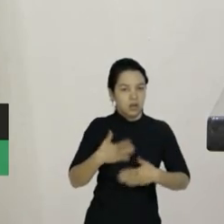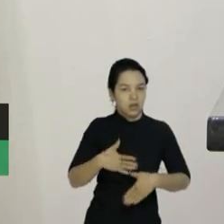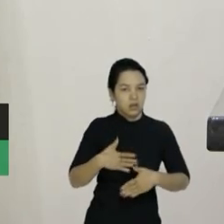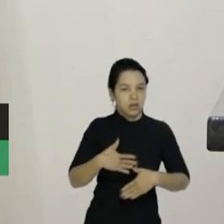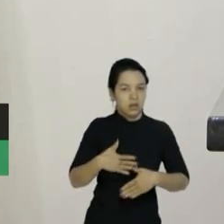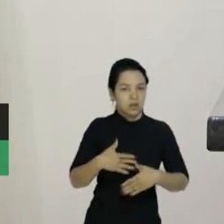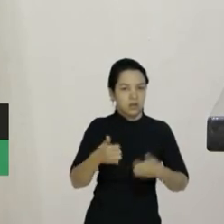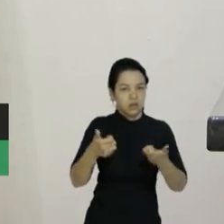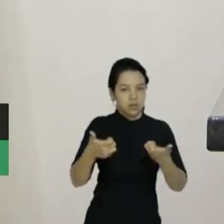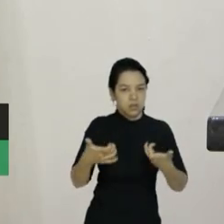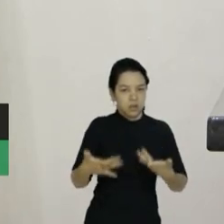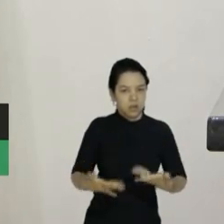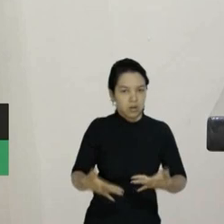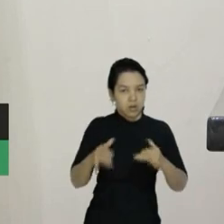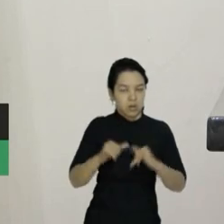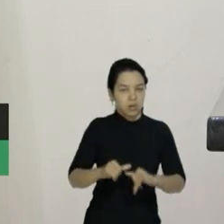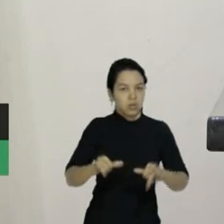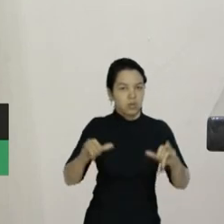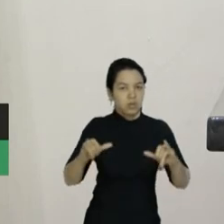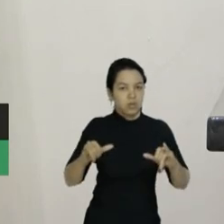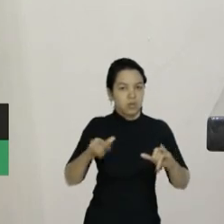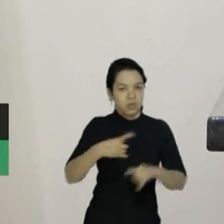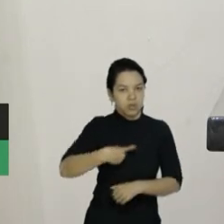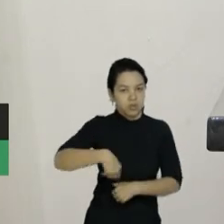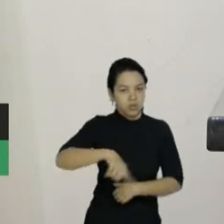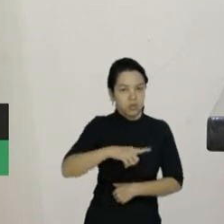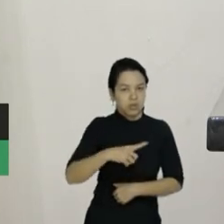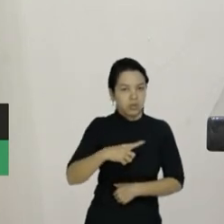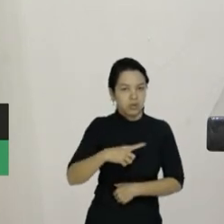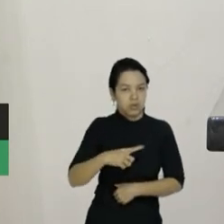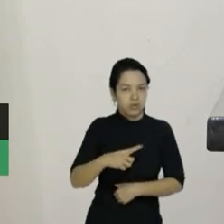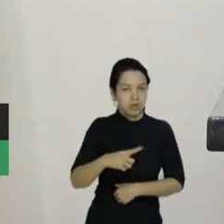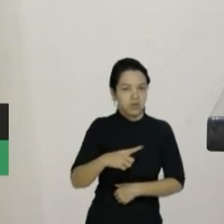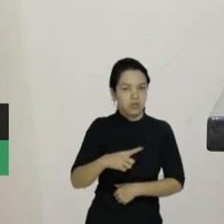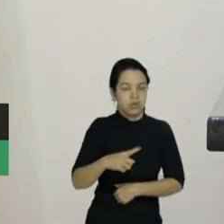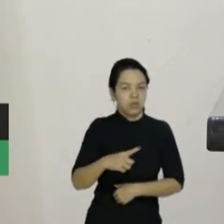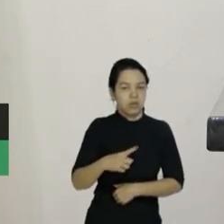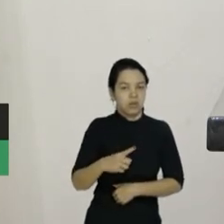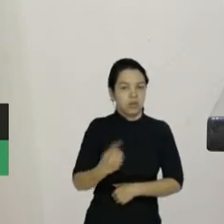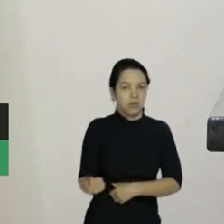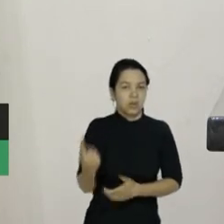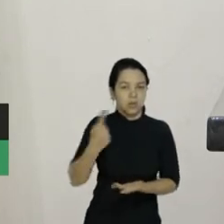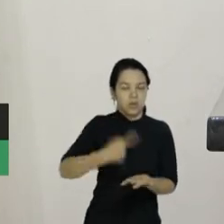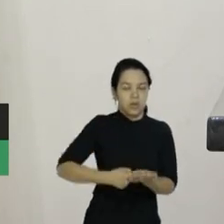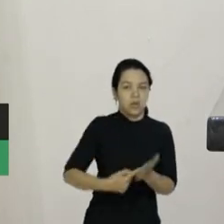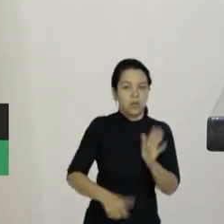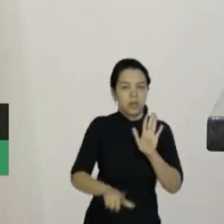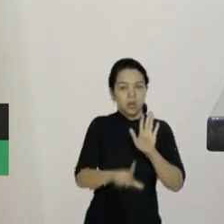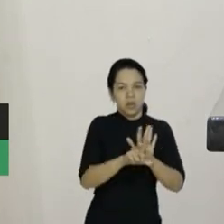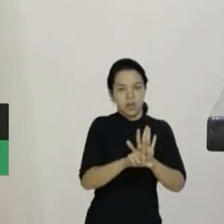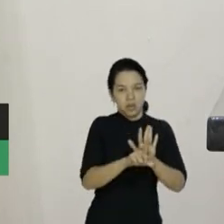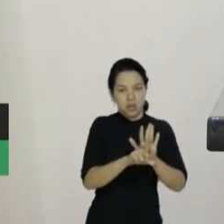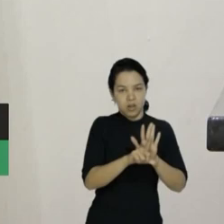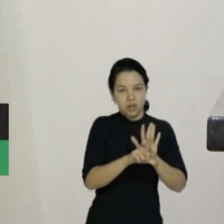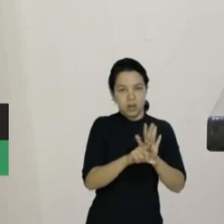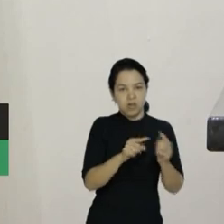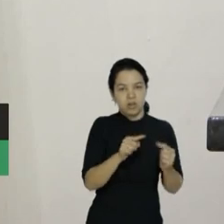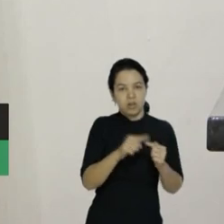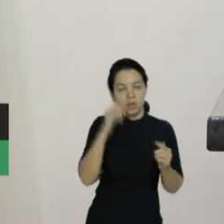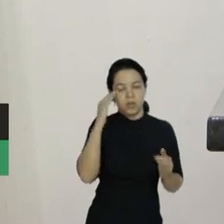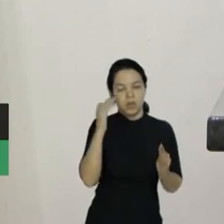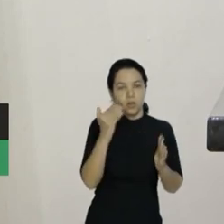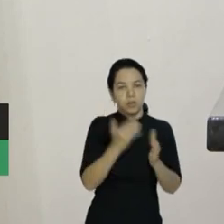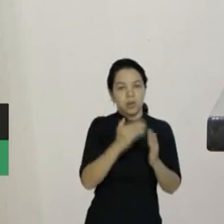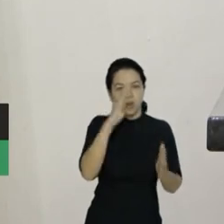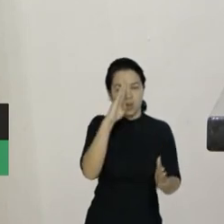colocar publicamente aquilo que nos der, convicto pela legalidade absoluta, convicto pelo respeito